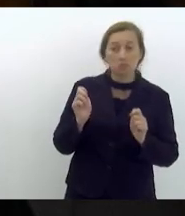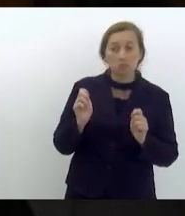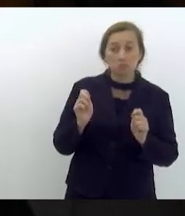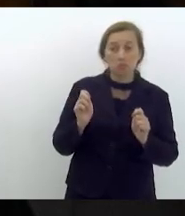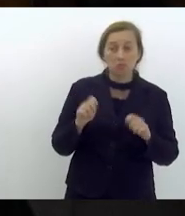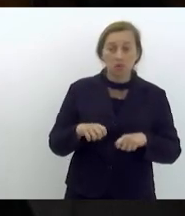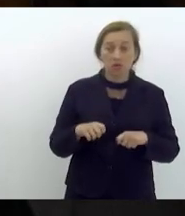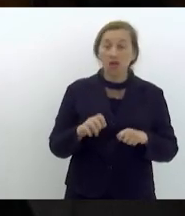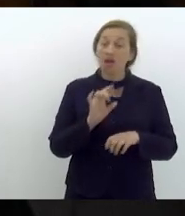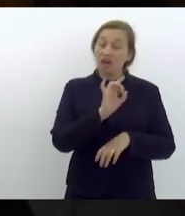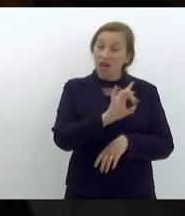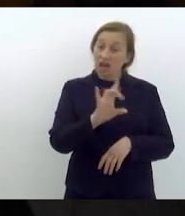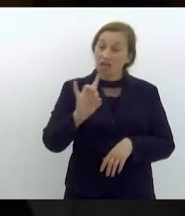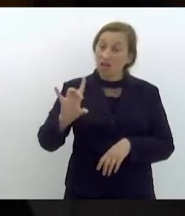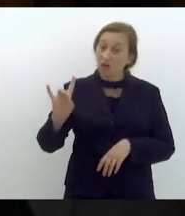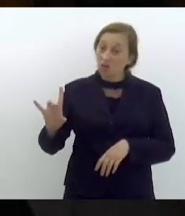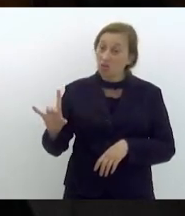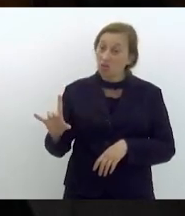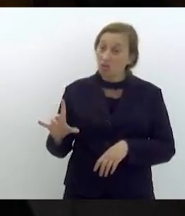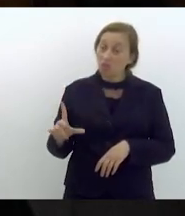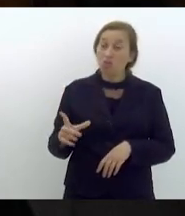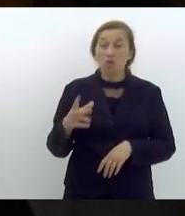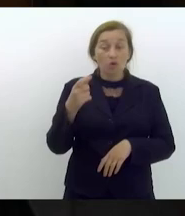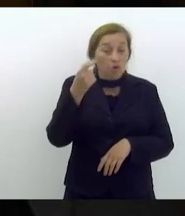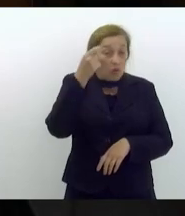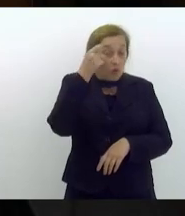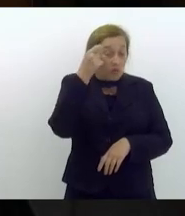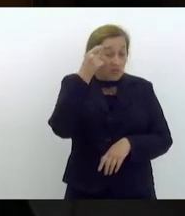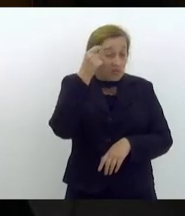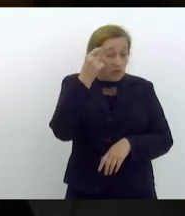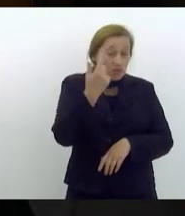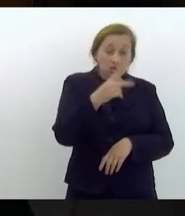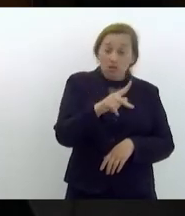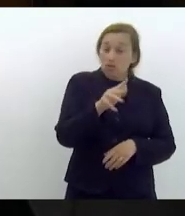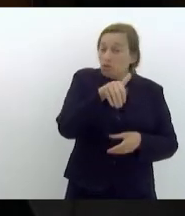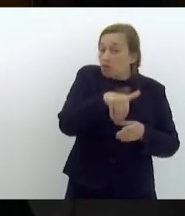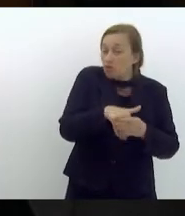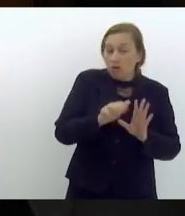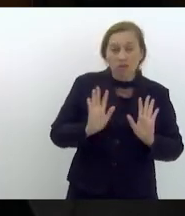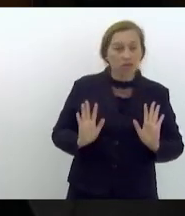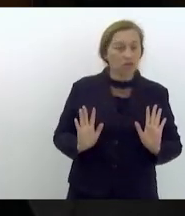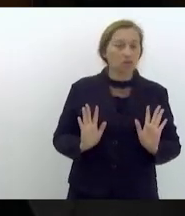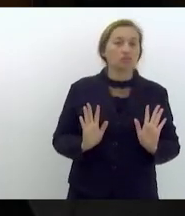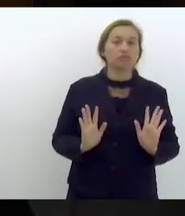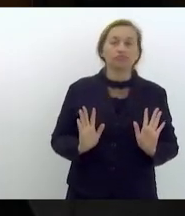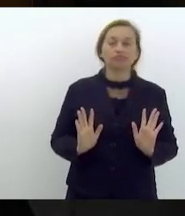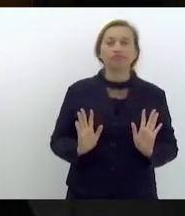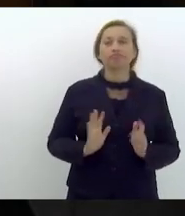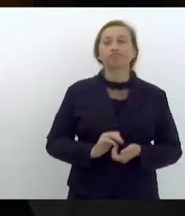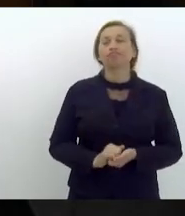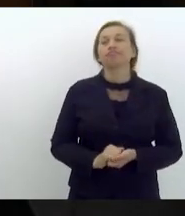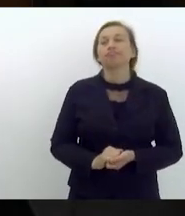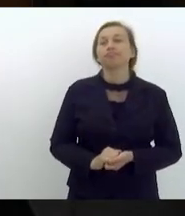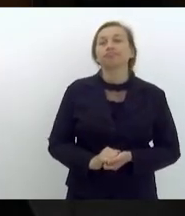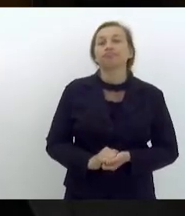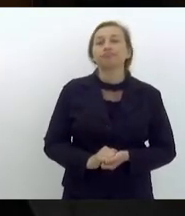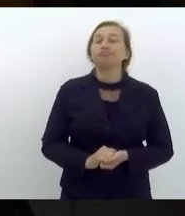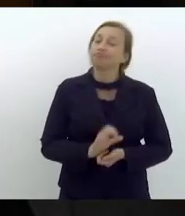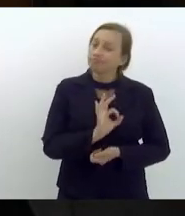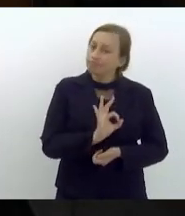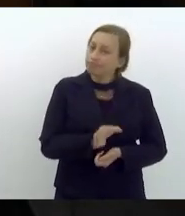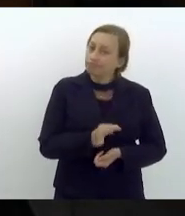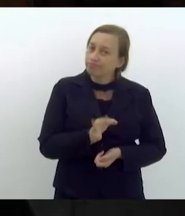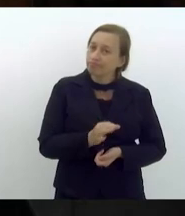Cada um faz a sua política vota como quiser etc e isso é